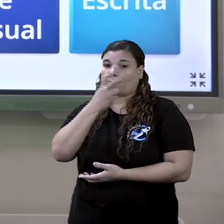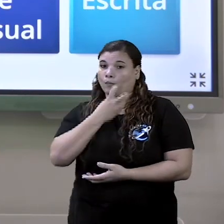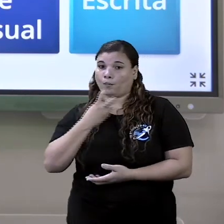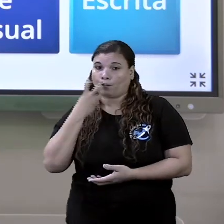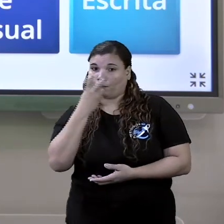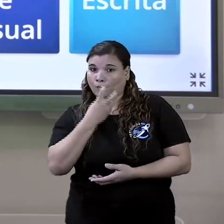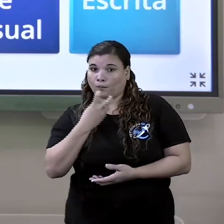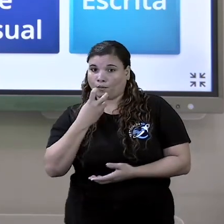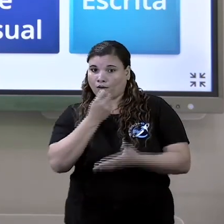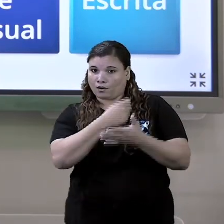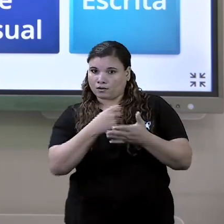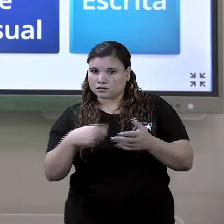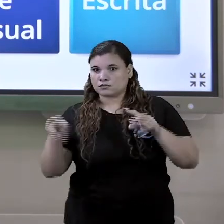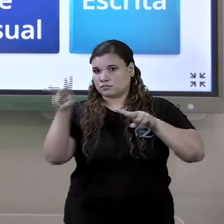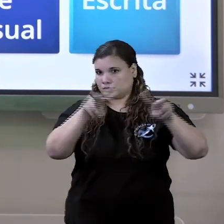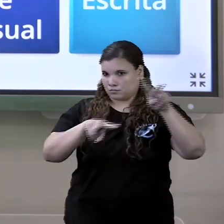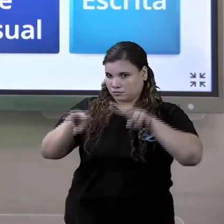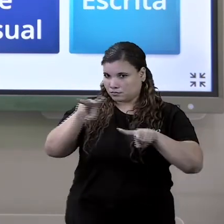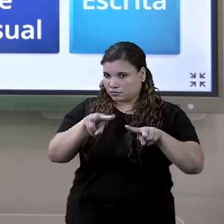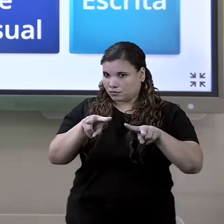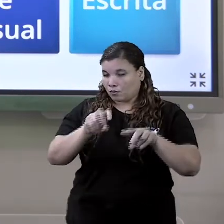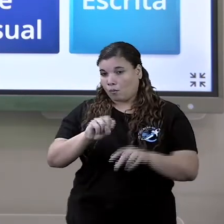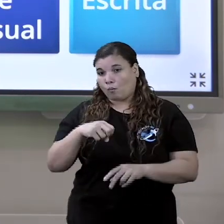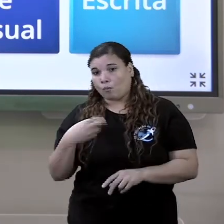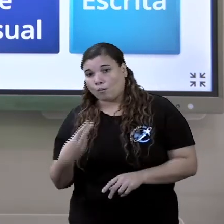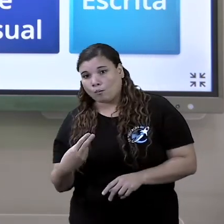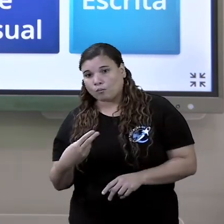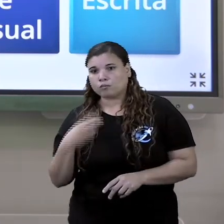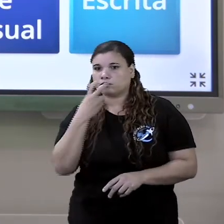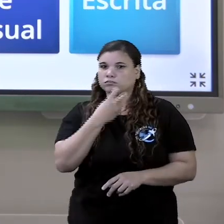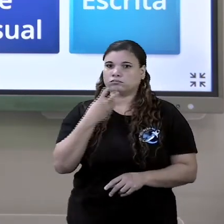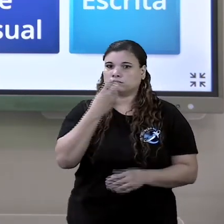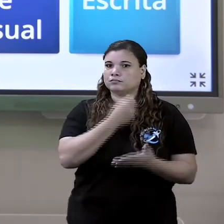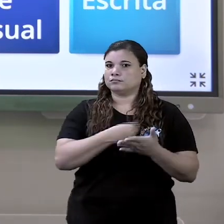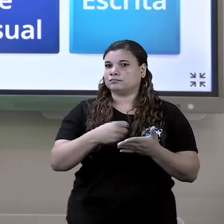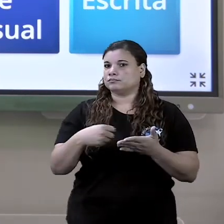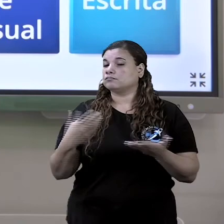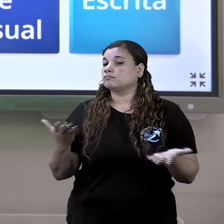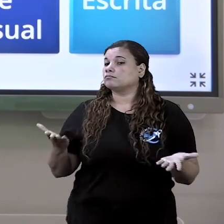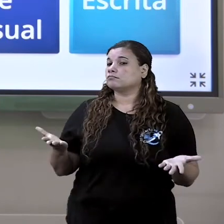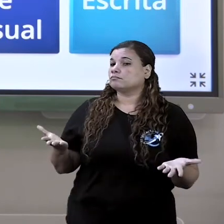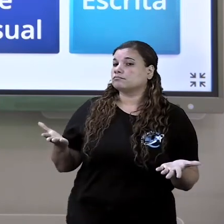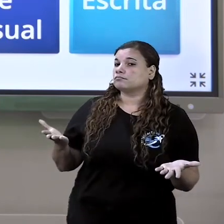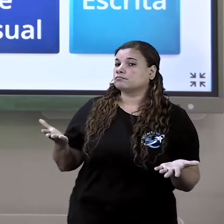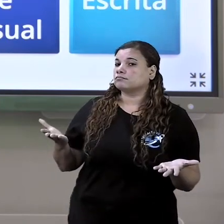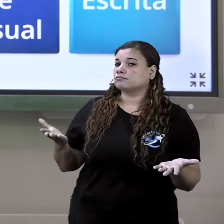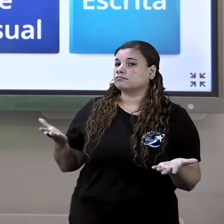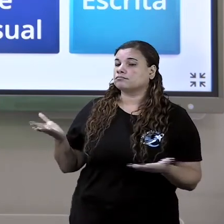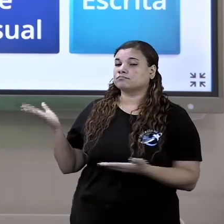Oral, escrita e visual? Oral e escrita?